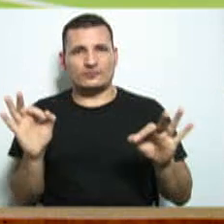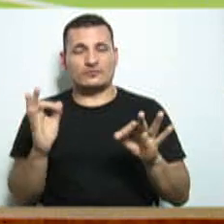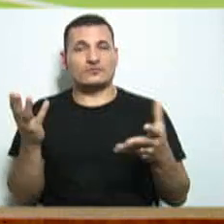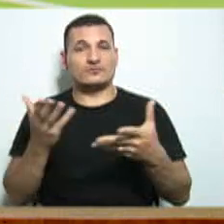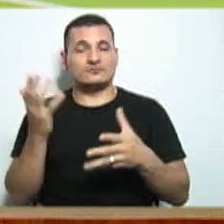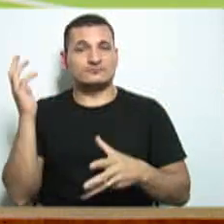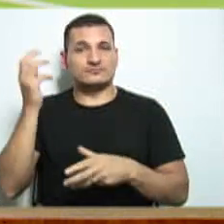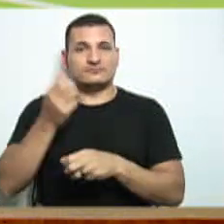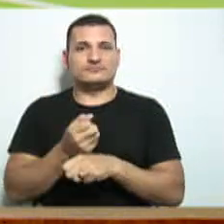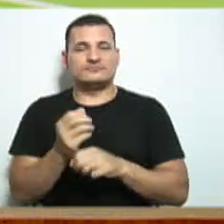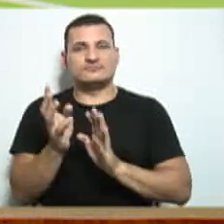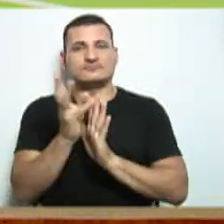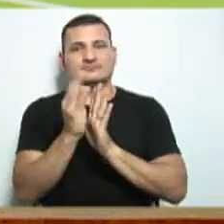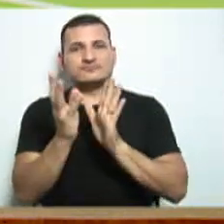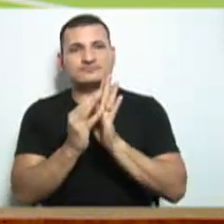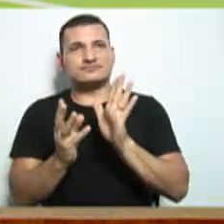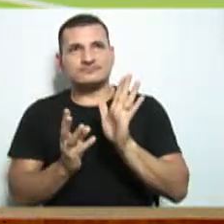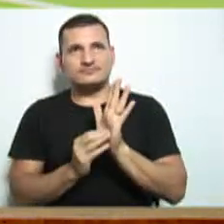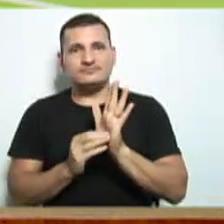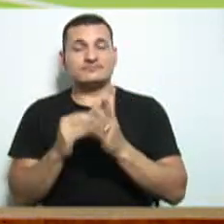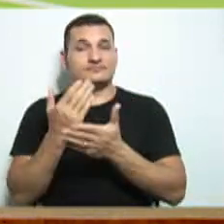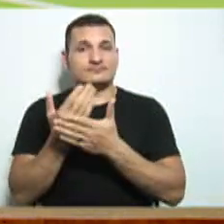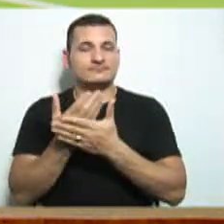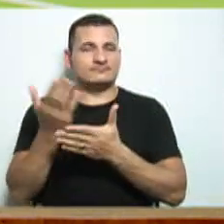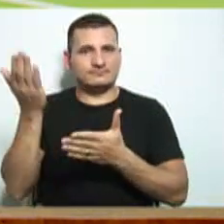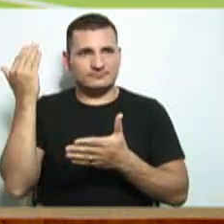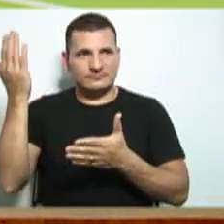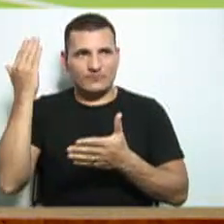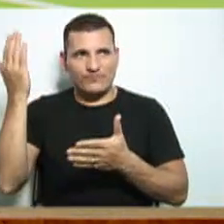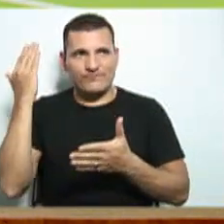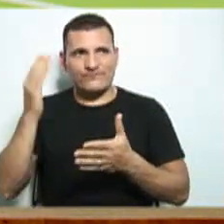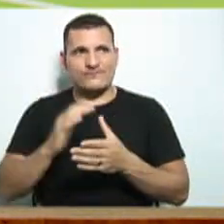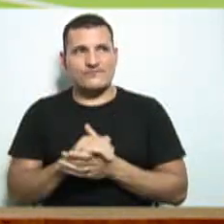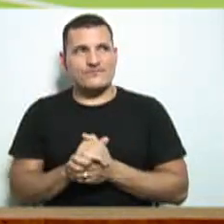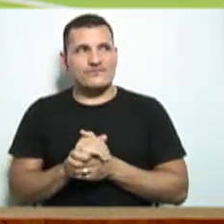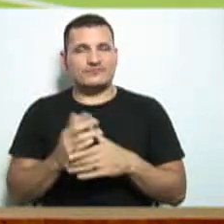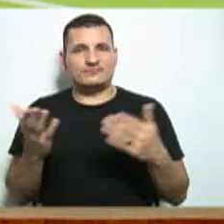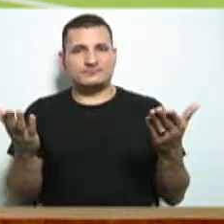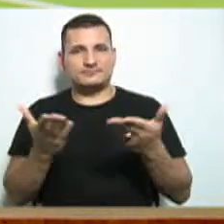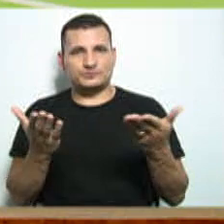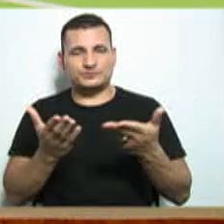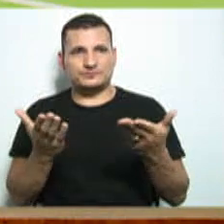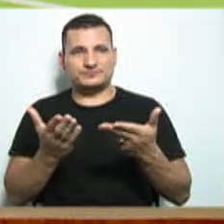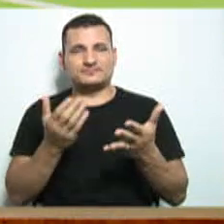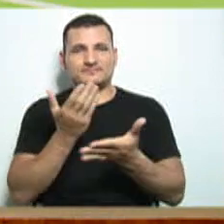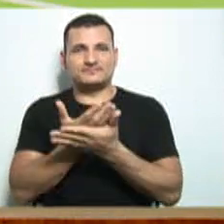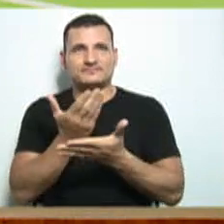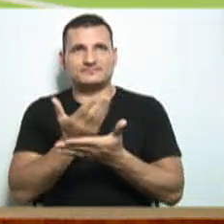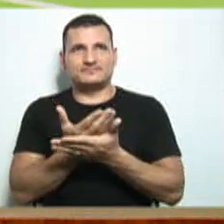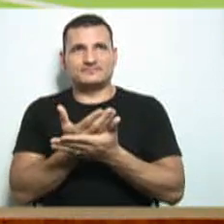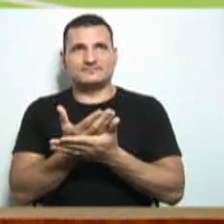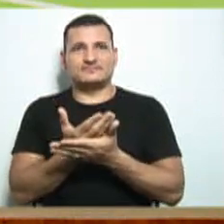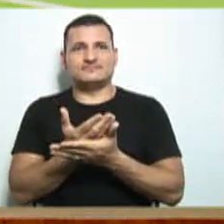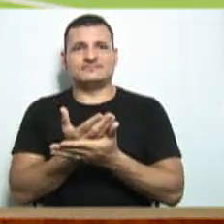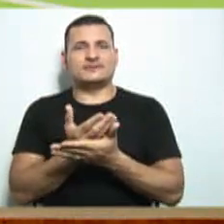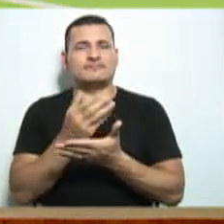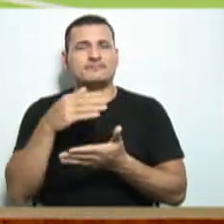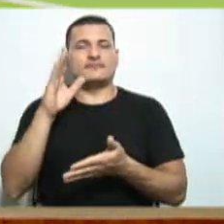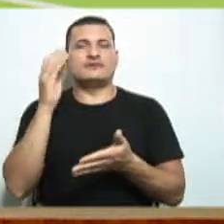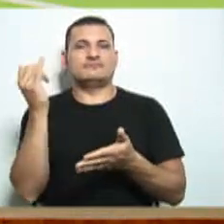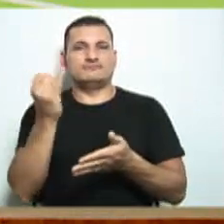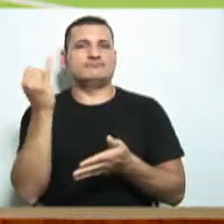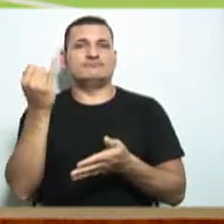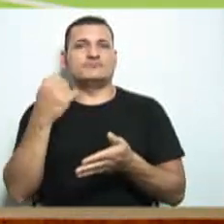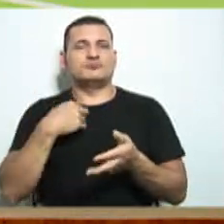revisar todo o nosso conteúdo das aulas anteriores e hoje será a aula tão grandiosa. Eu espero que